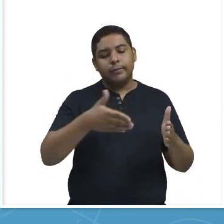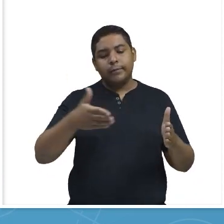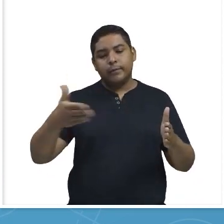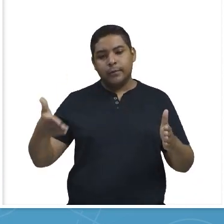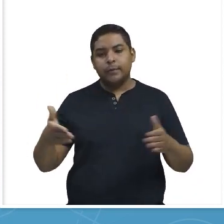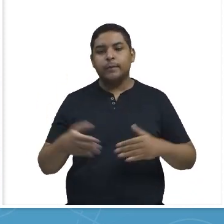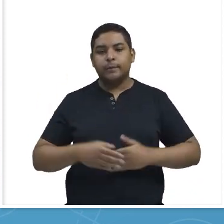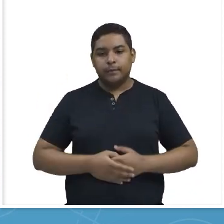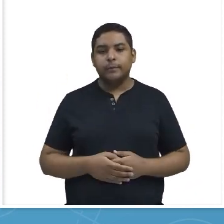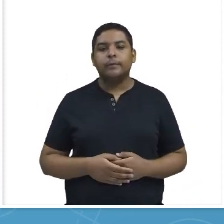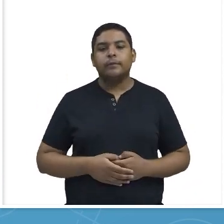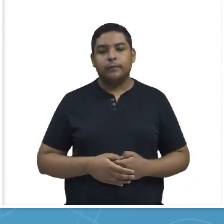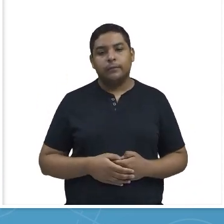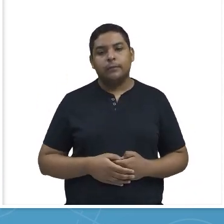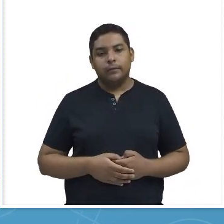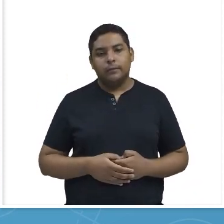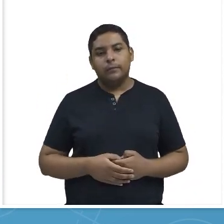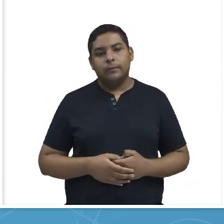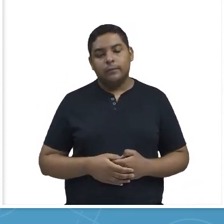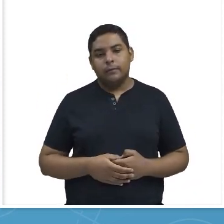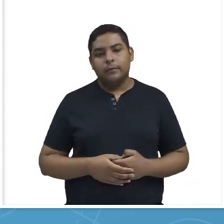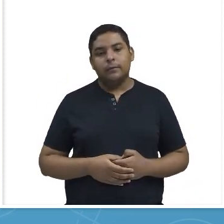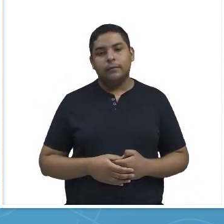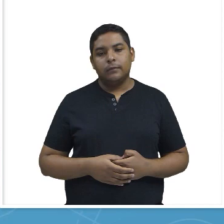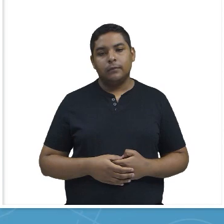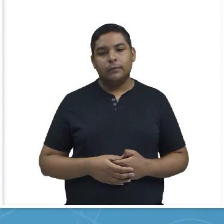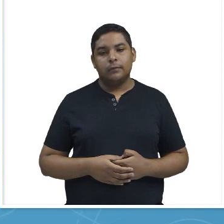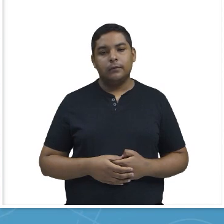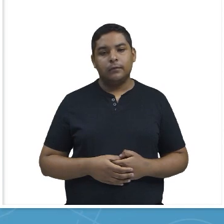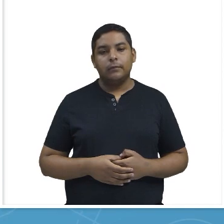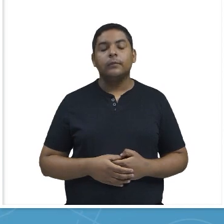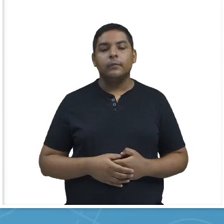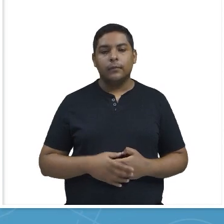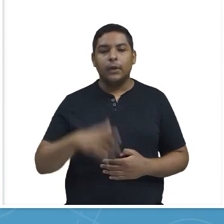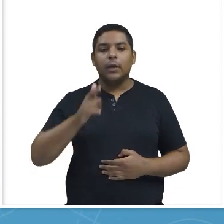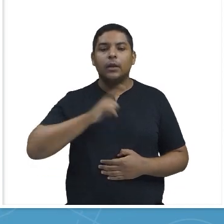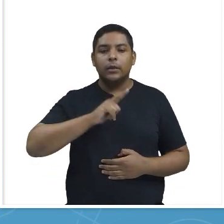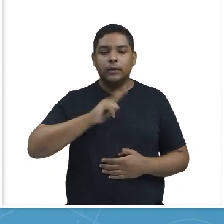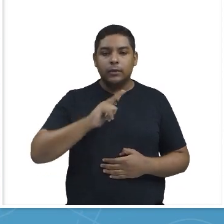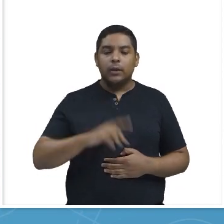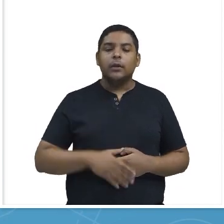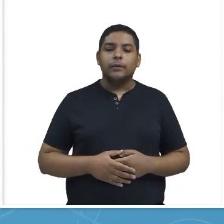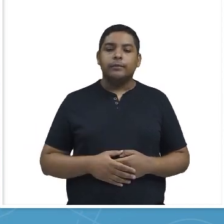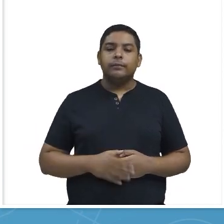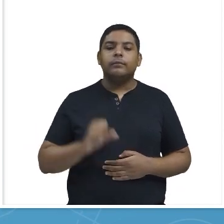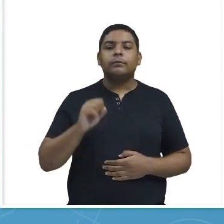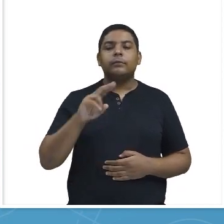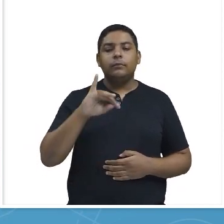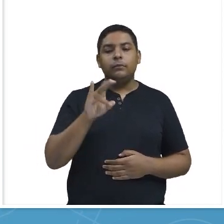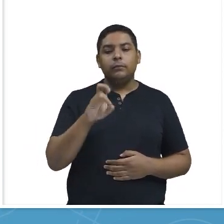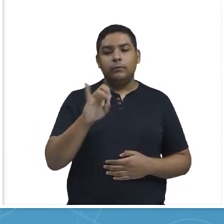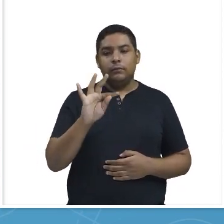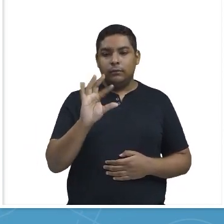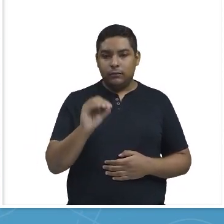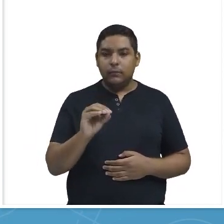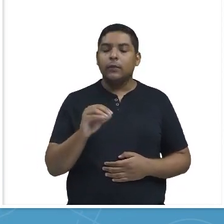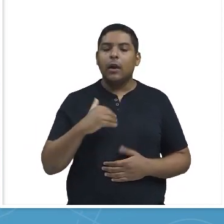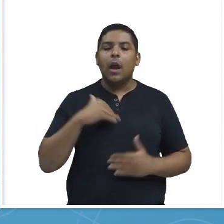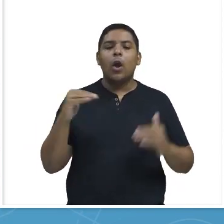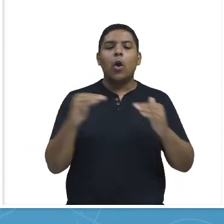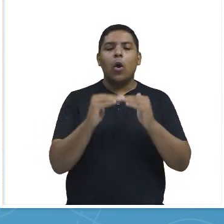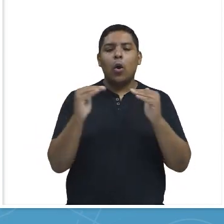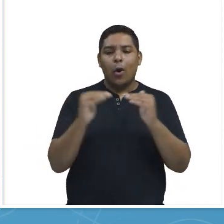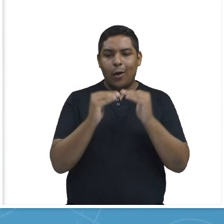sempre o verbo to be iniciando a pergunta, seguido do sujeito, né? Sempre concordando um com o outro, tudo bem? Depois